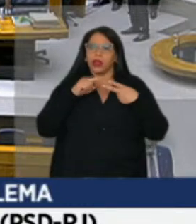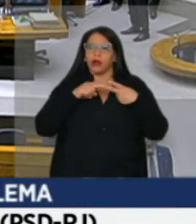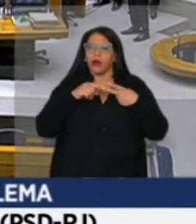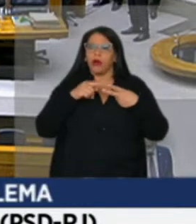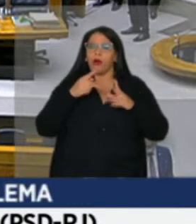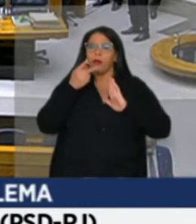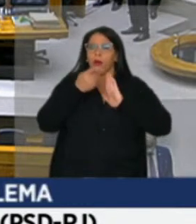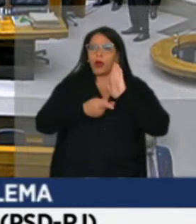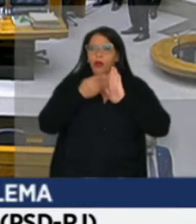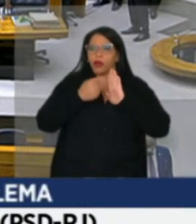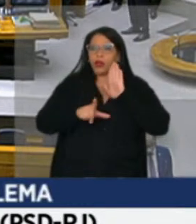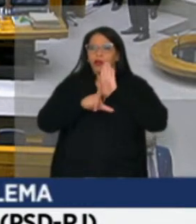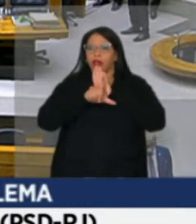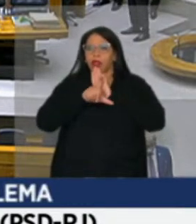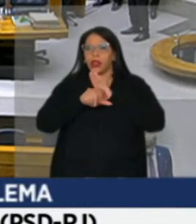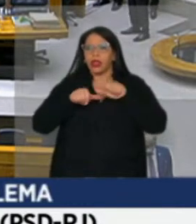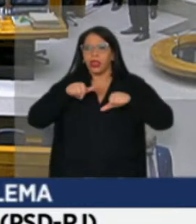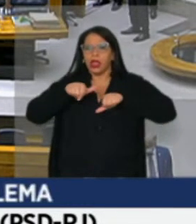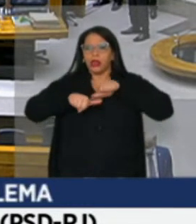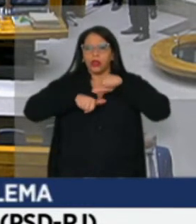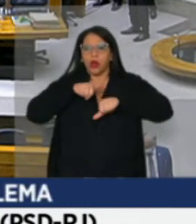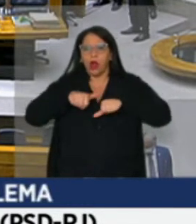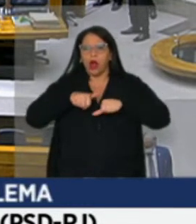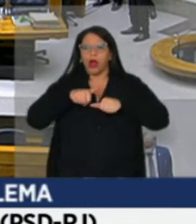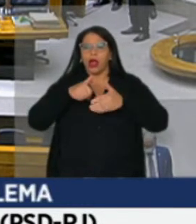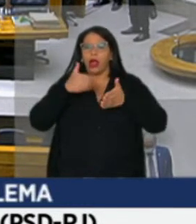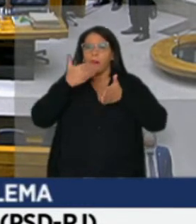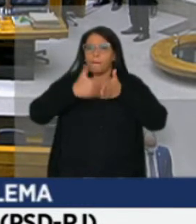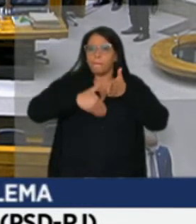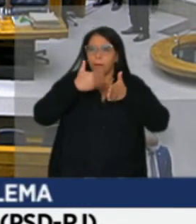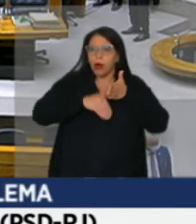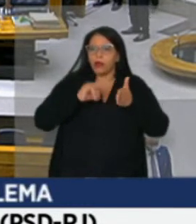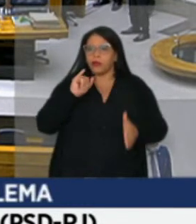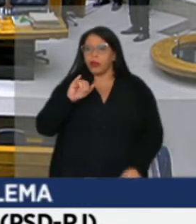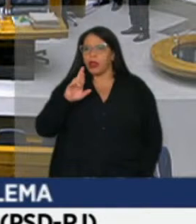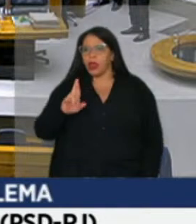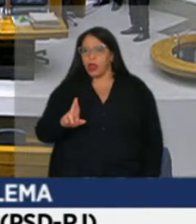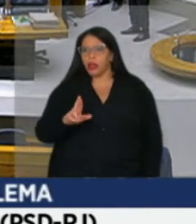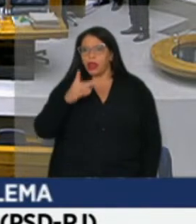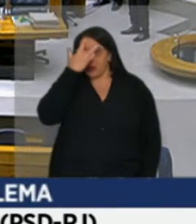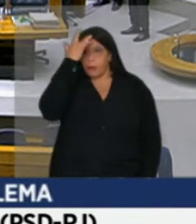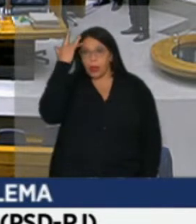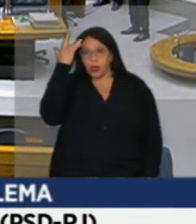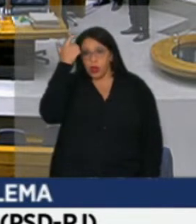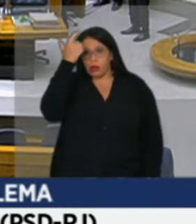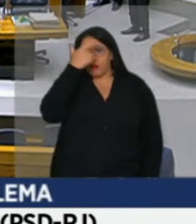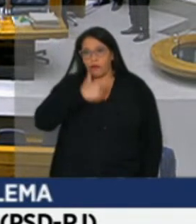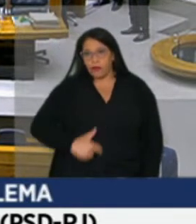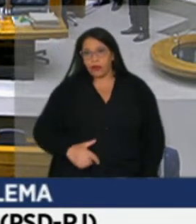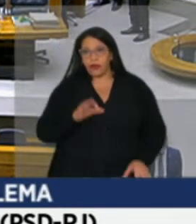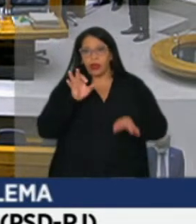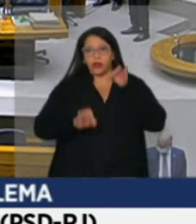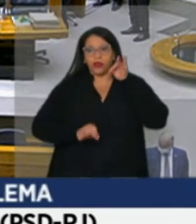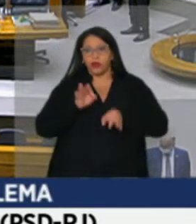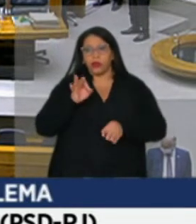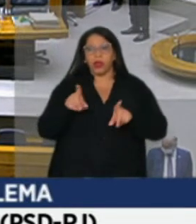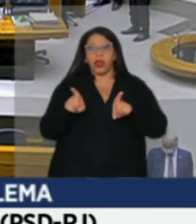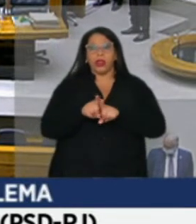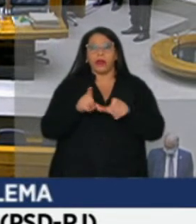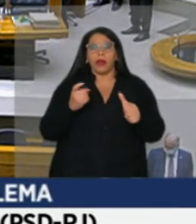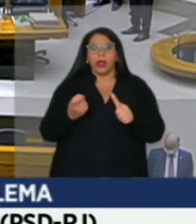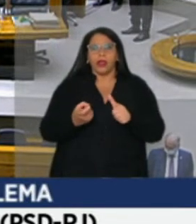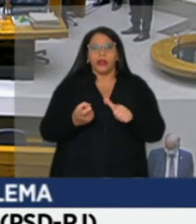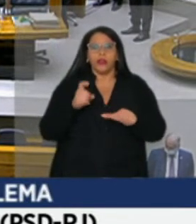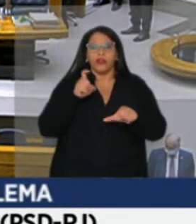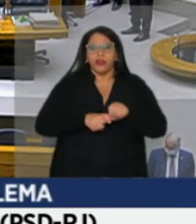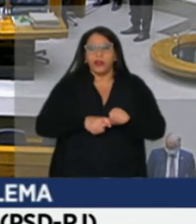lei que contém alterações no imposto de renda de pessoas físicas e jurídicas e a cobrança de dividendos das